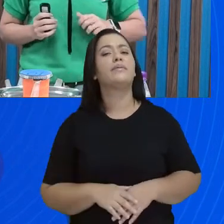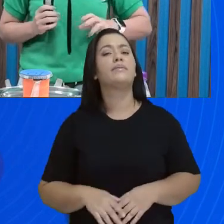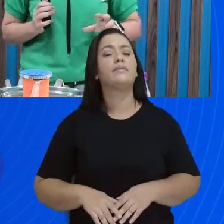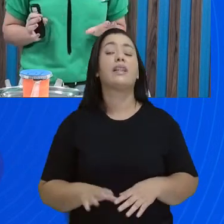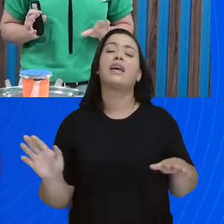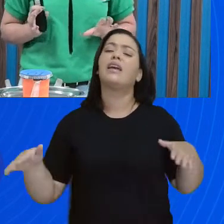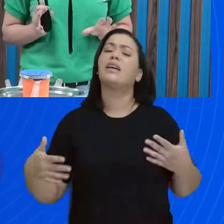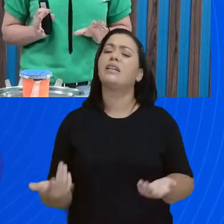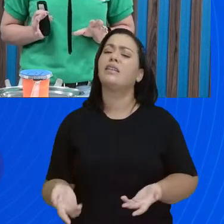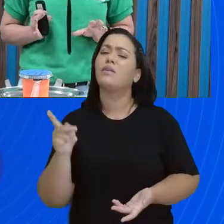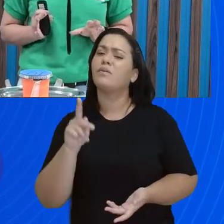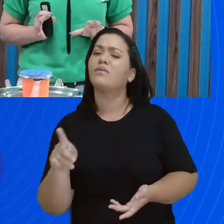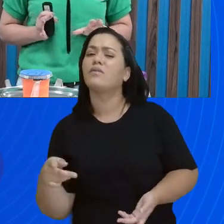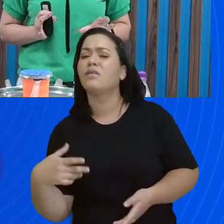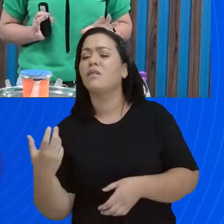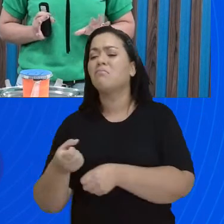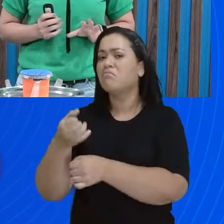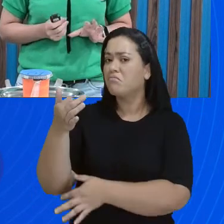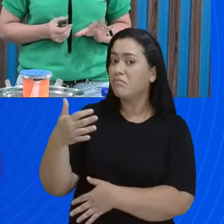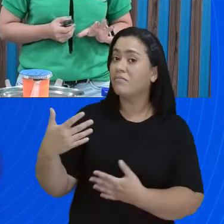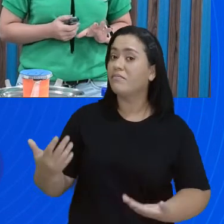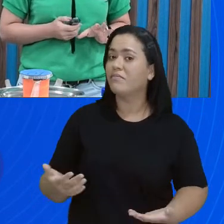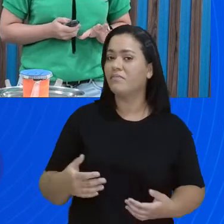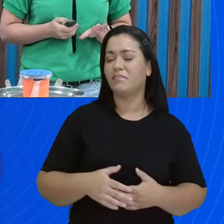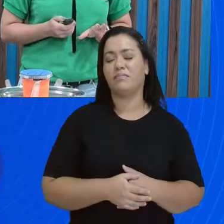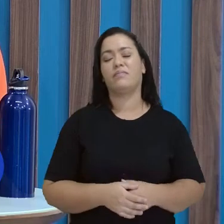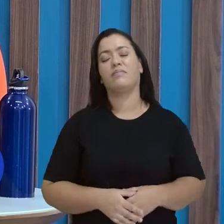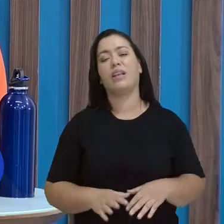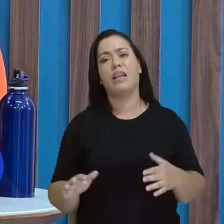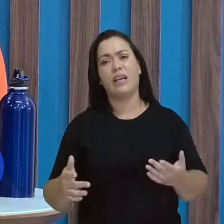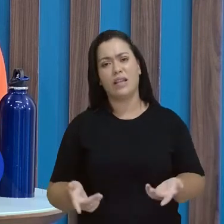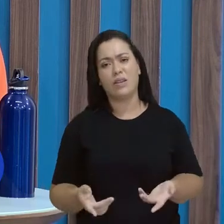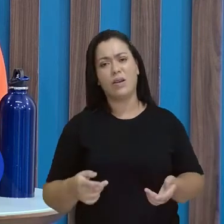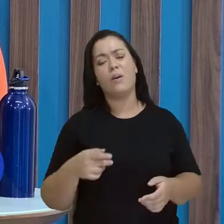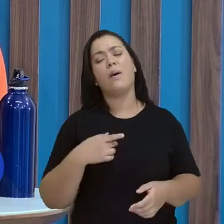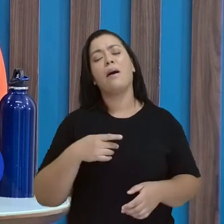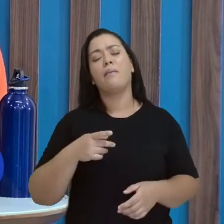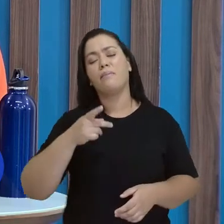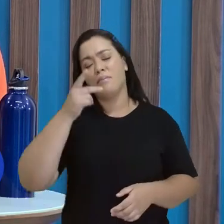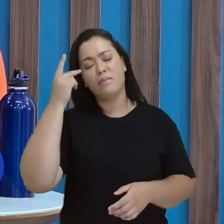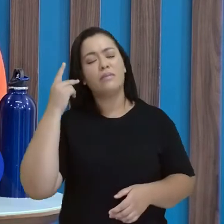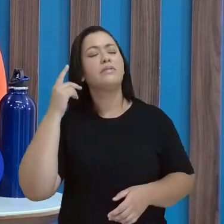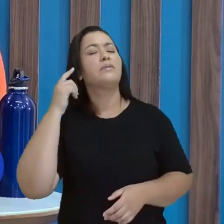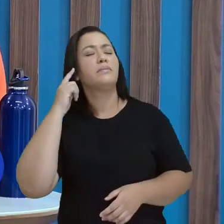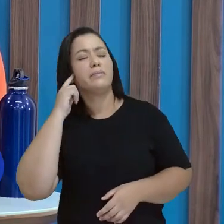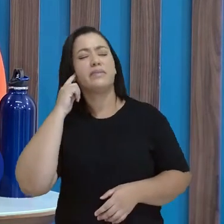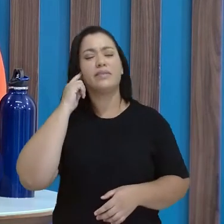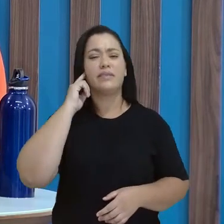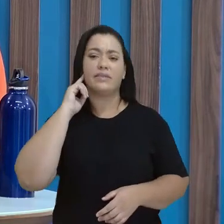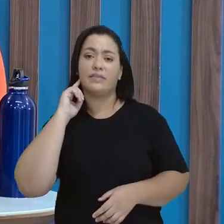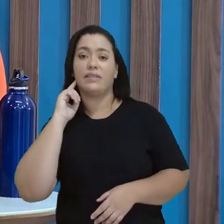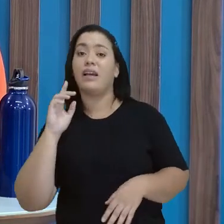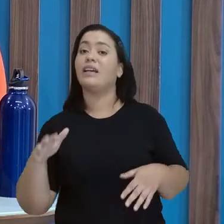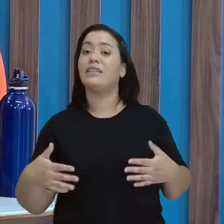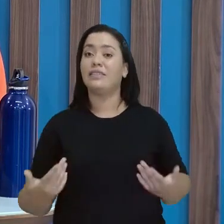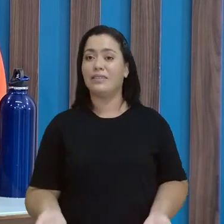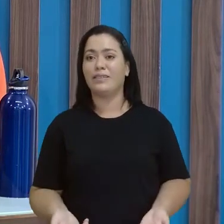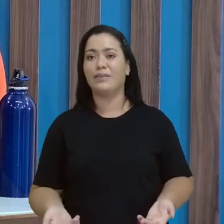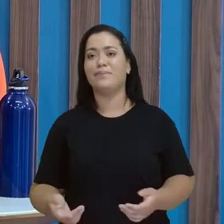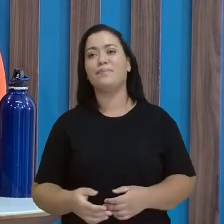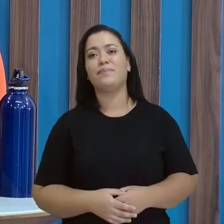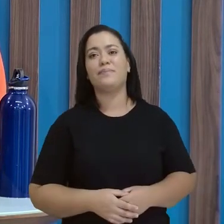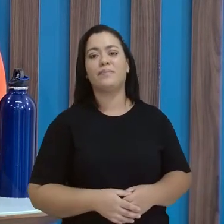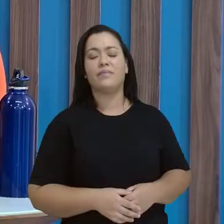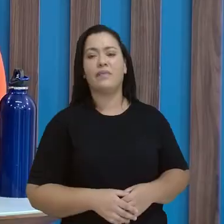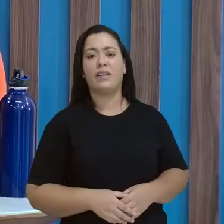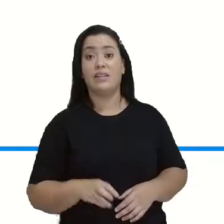quem foi que respondeu aí pra gente? Bom, o pessoal está pensando ainda, né? Estão pensando, então vamos lá.